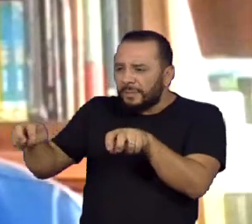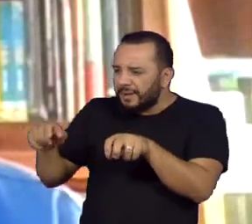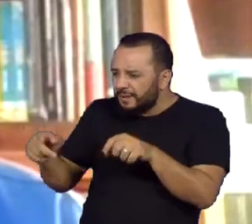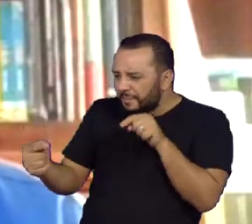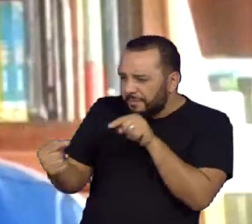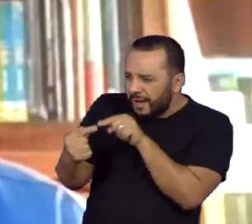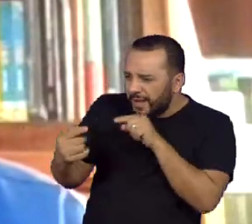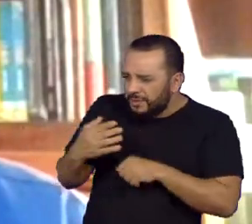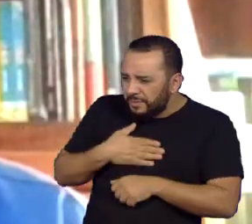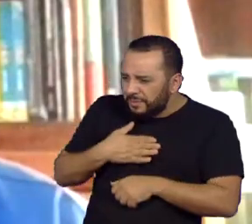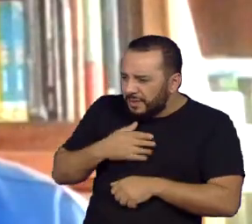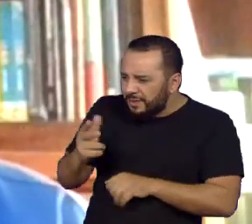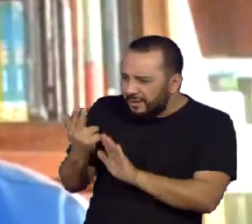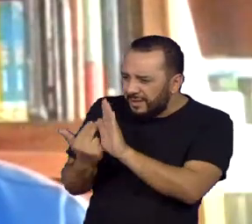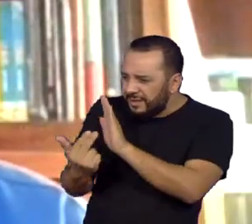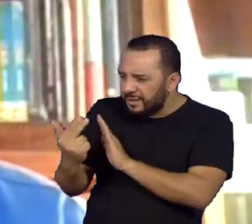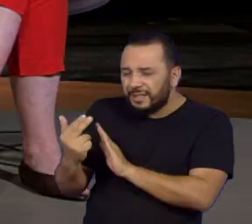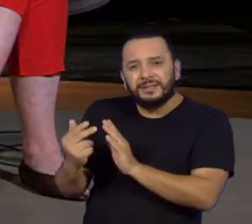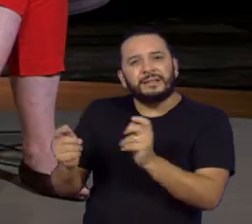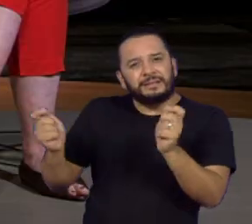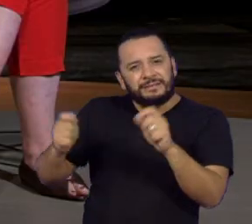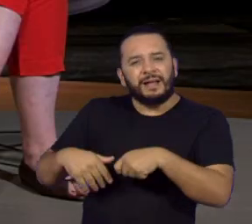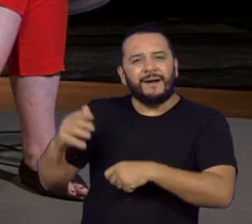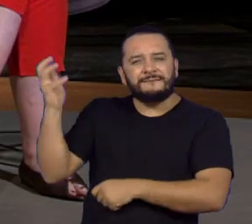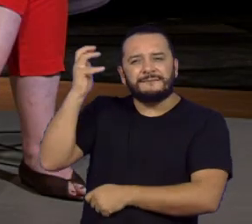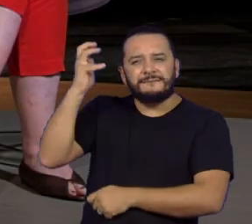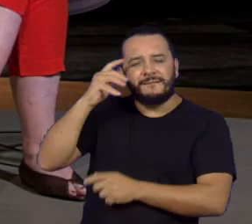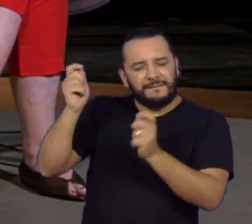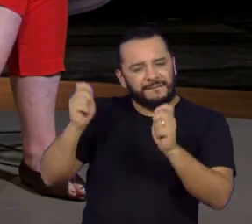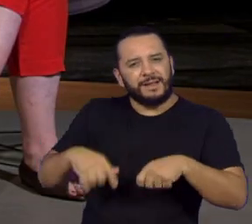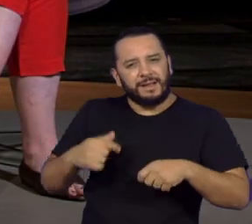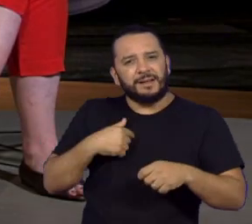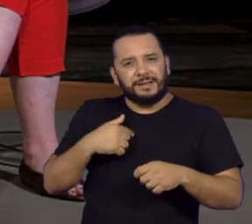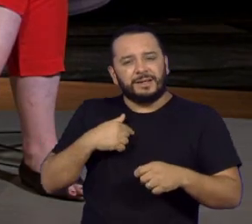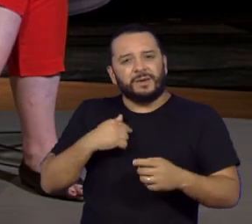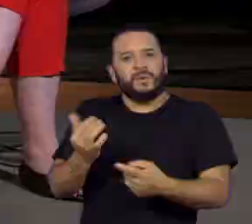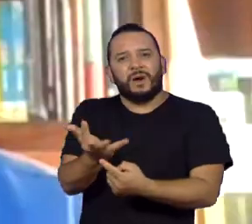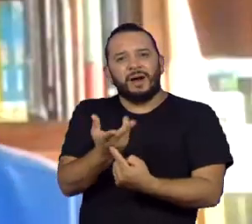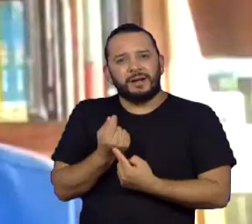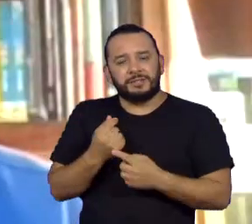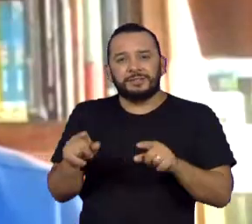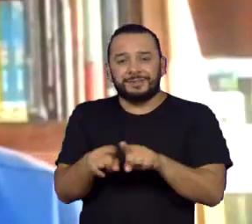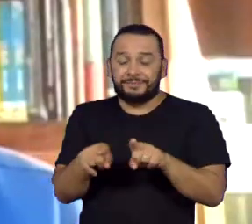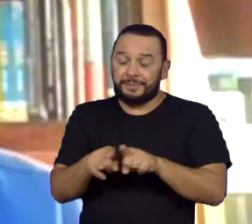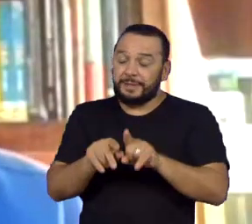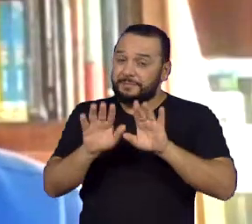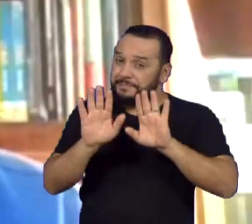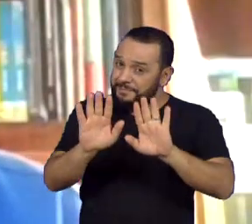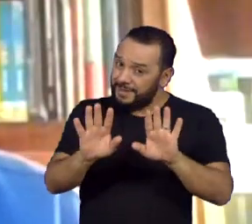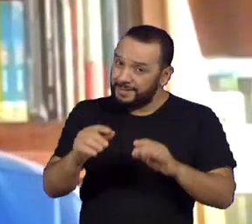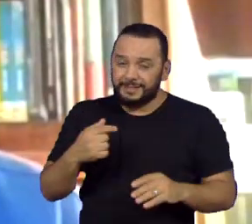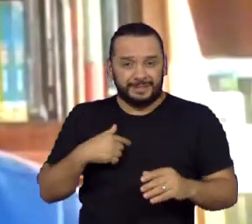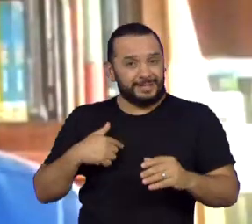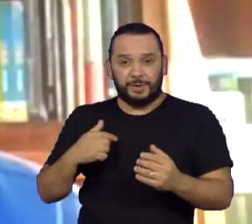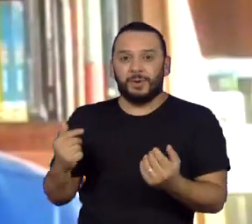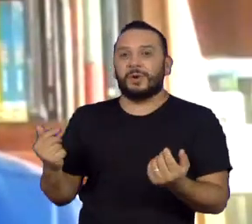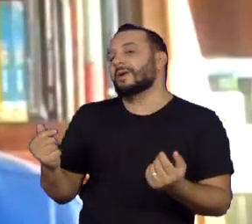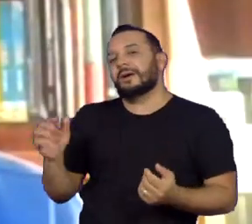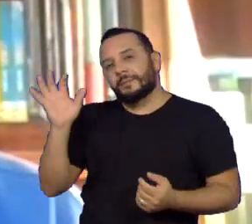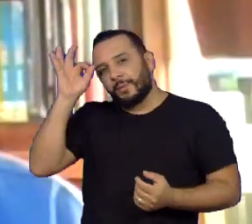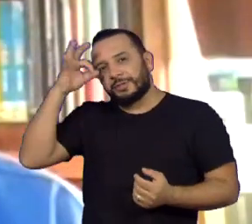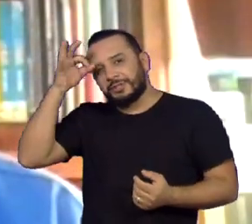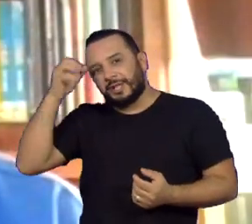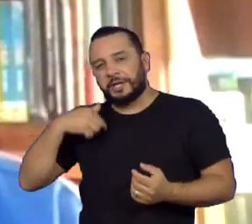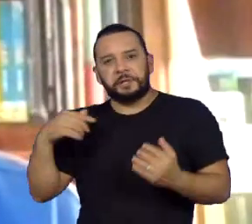além de parecido com aqueles meninos, eu era capaz de fazer, claro, jamais me passou pela cabeça me comparar